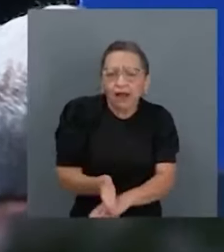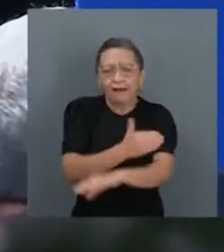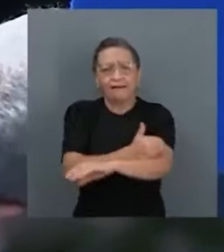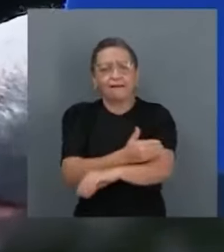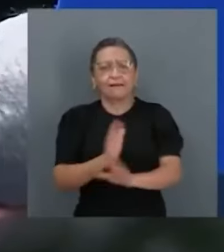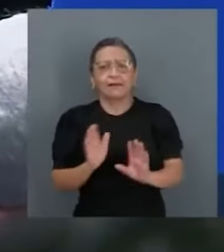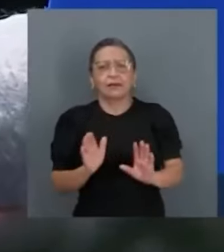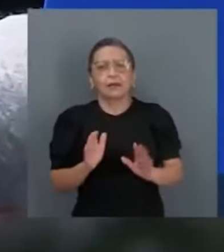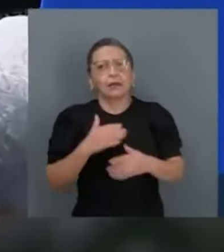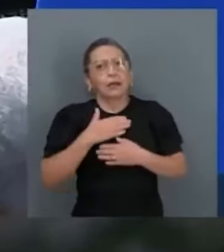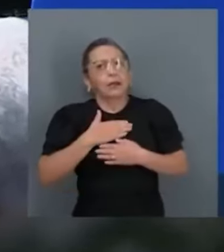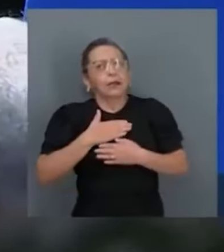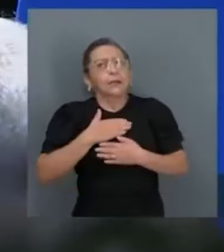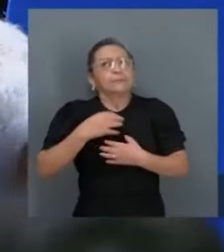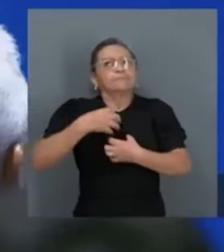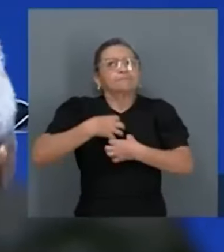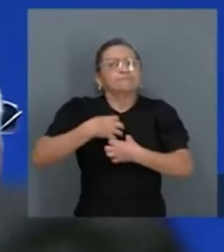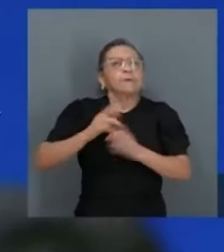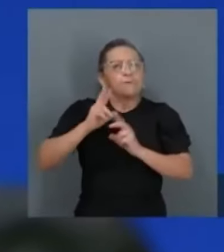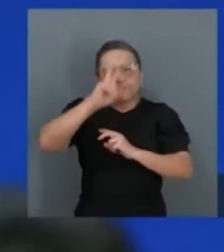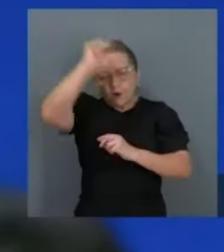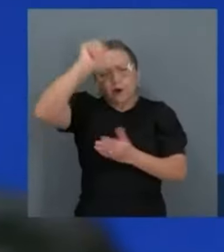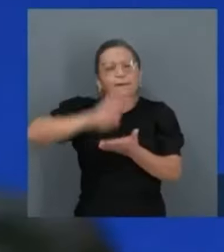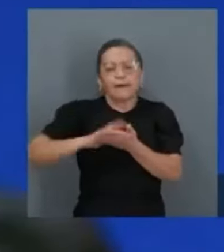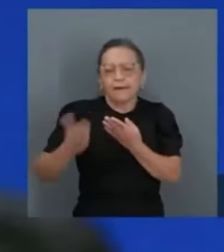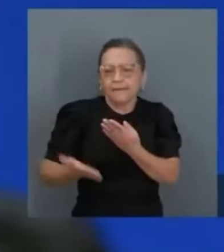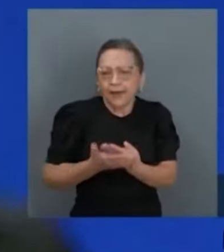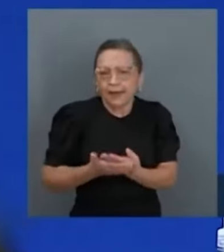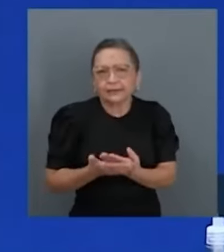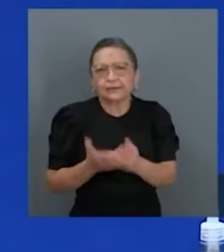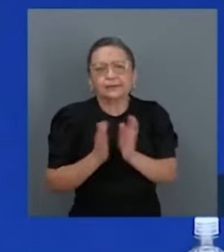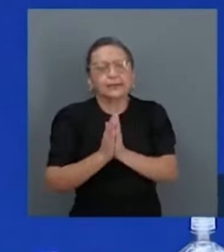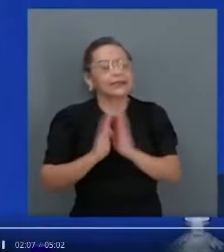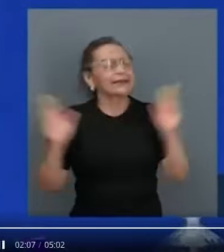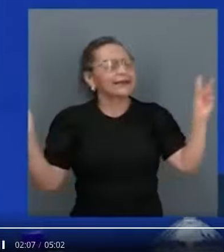A ameaça persistia. Não!